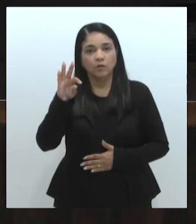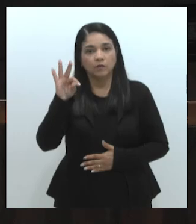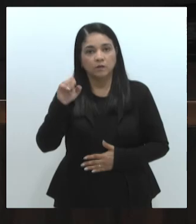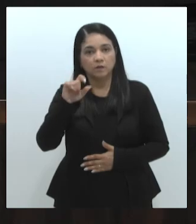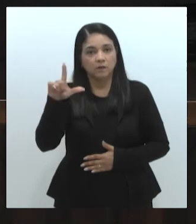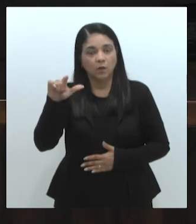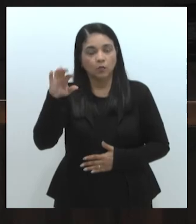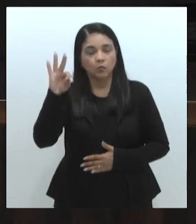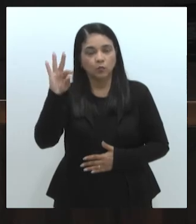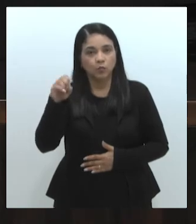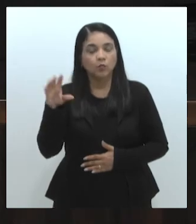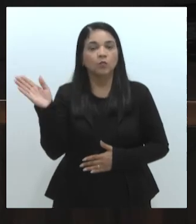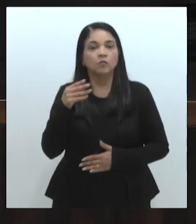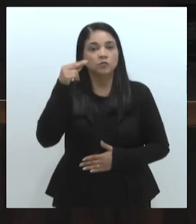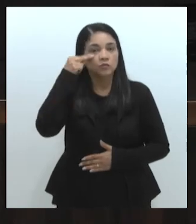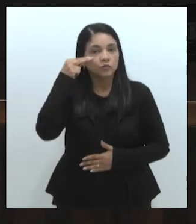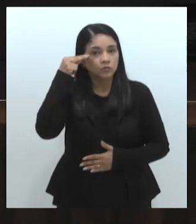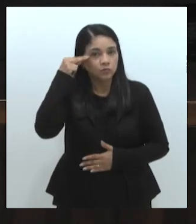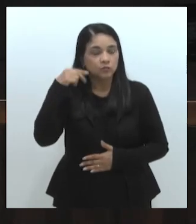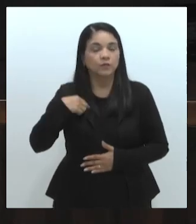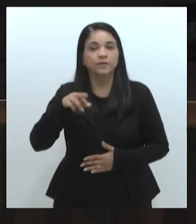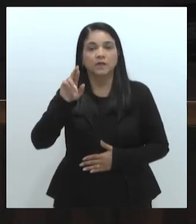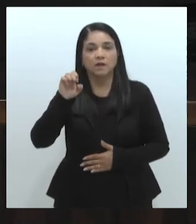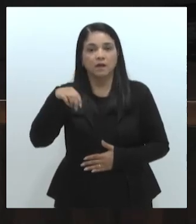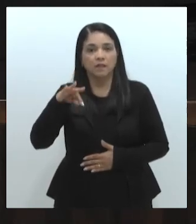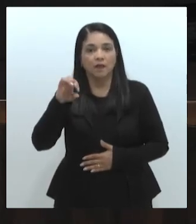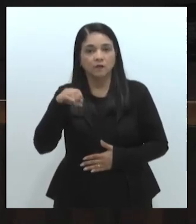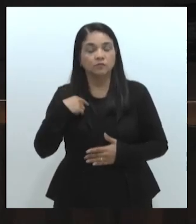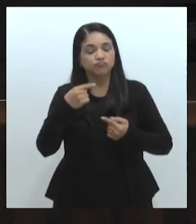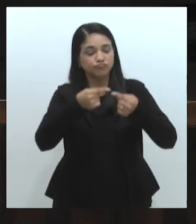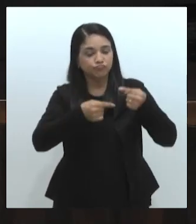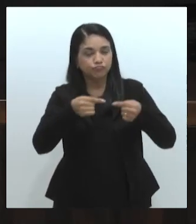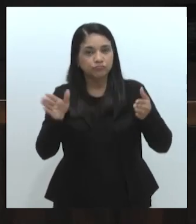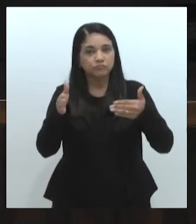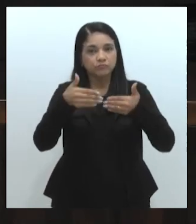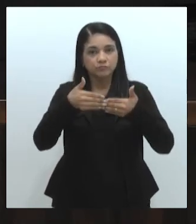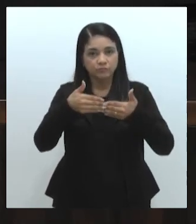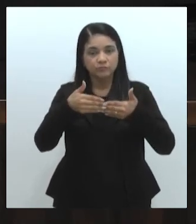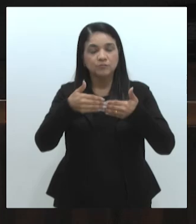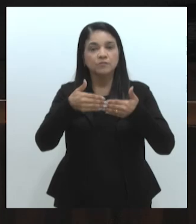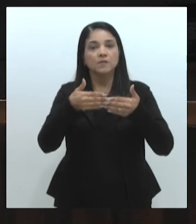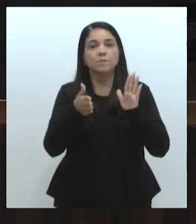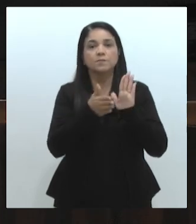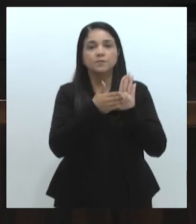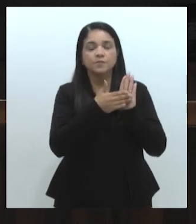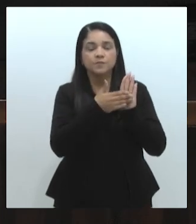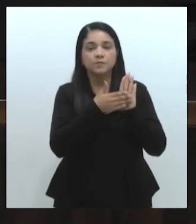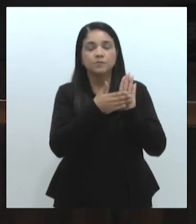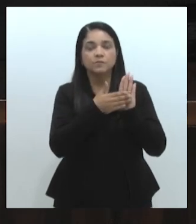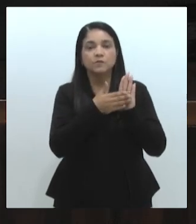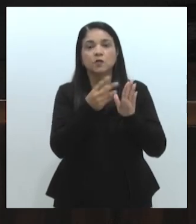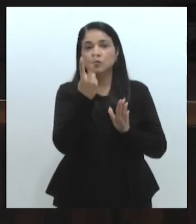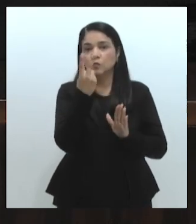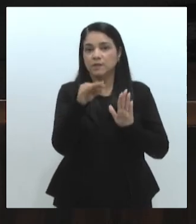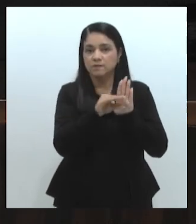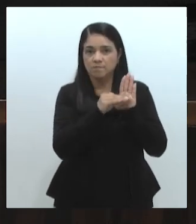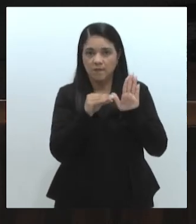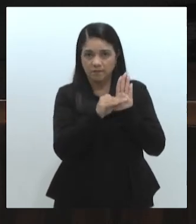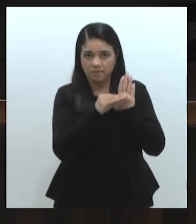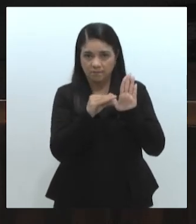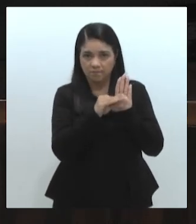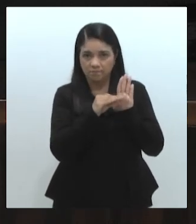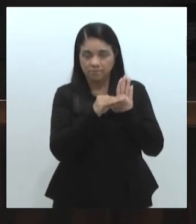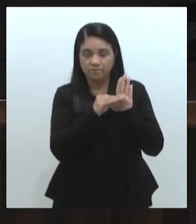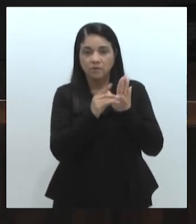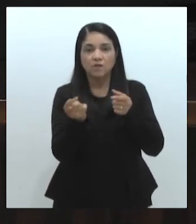e Renato Miranda. Em discussão, não havendo quem queira discutir, encerrada a discussão, a presente proposta recebeu 2 emendas